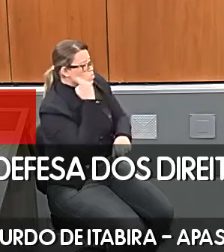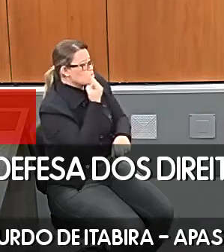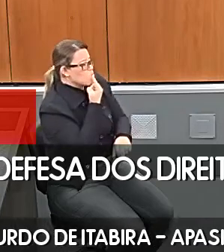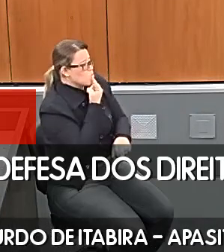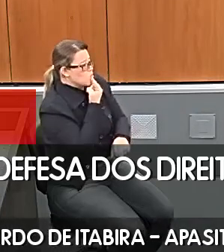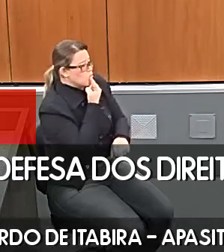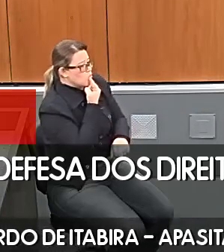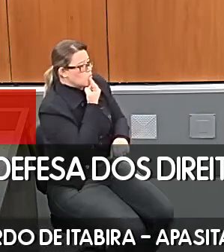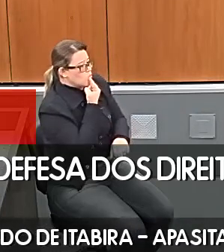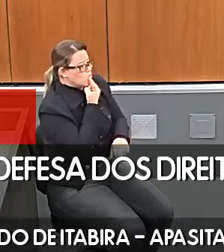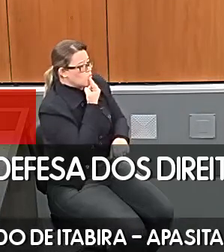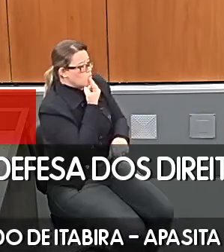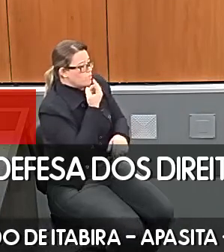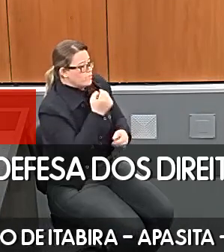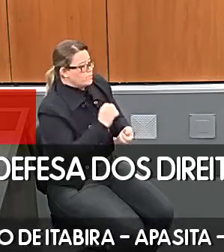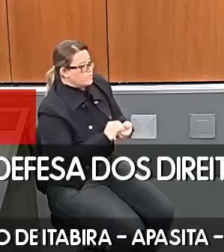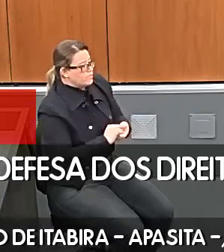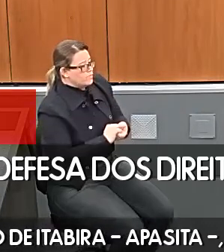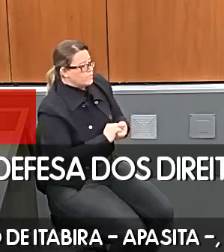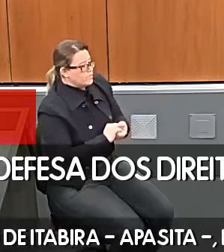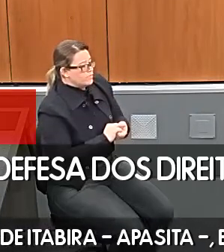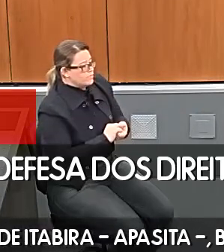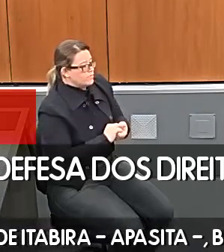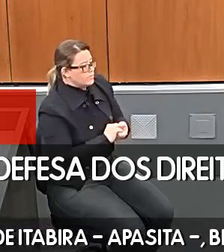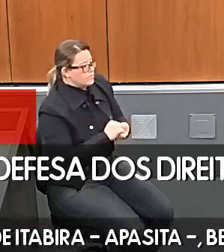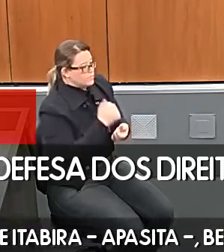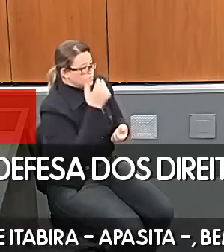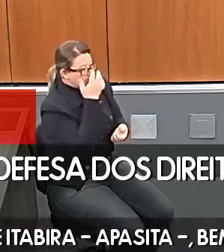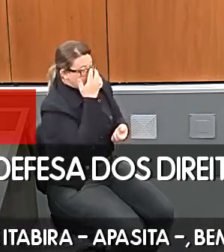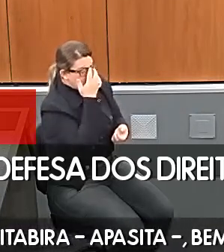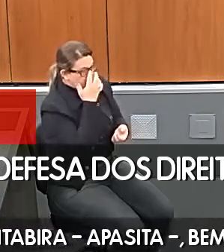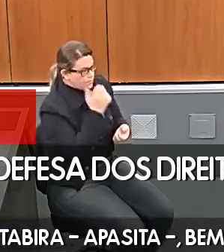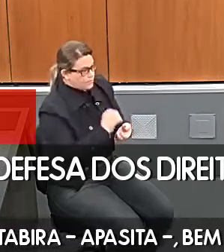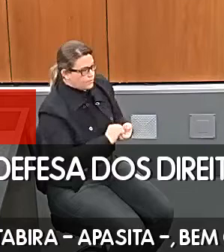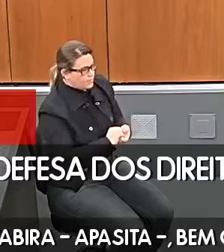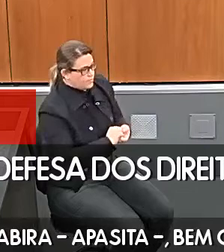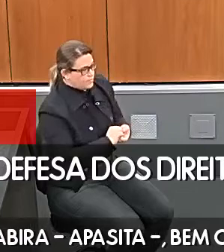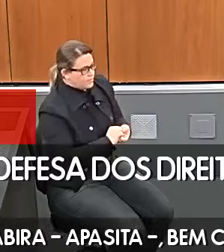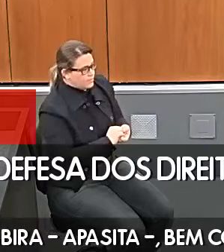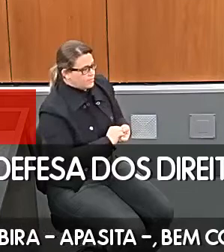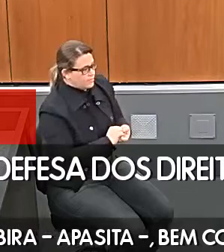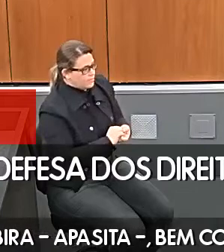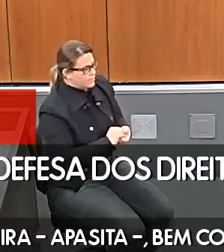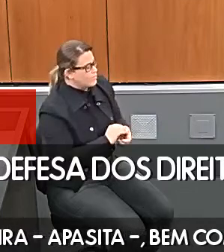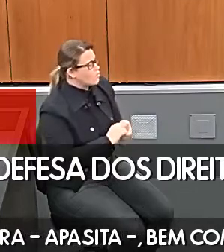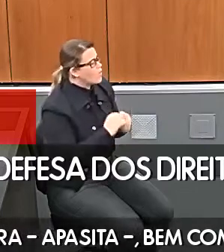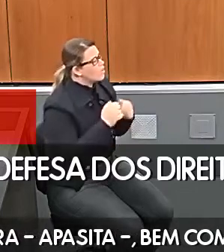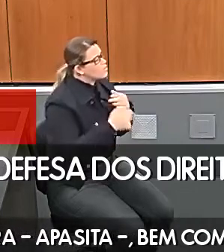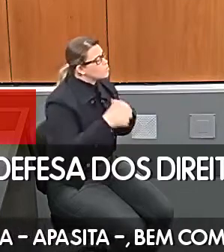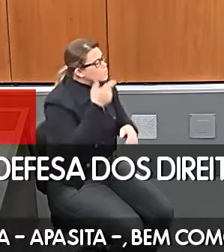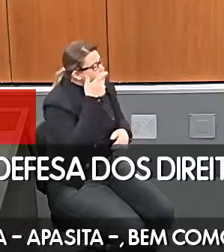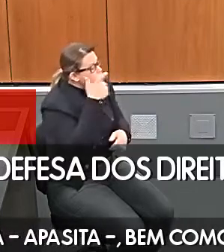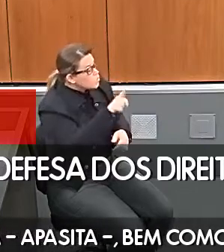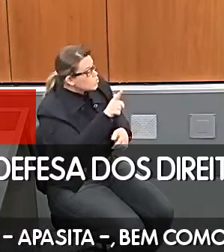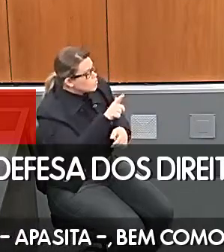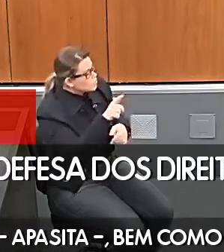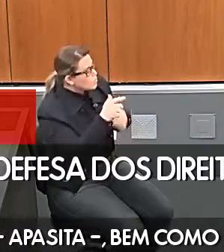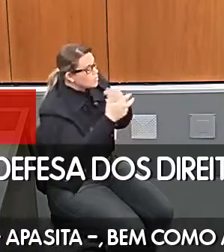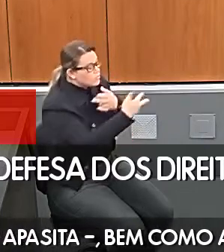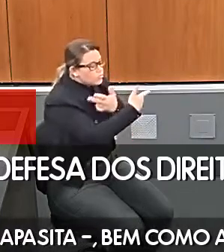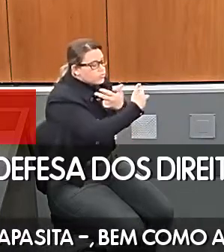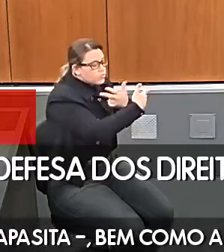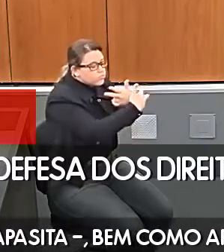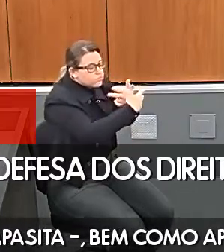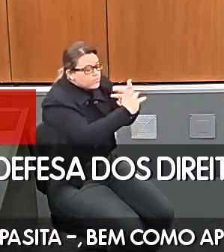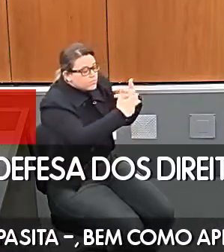doutor João Batista me pediu para ir para lá, e a gente conseguiu uma série de coisas para o portador de deficiência